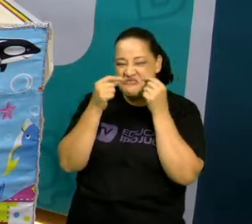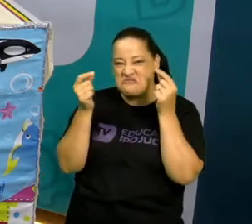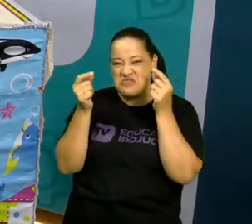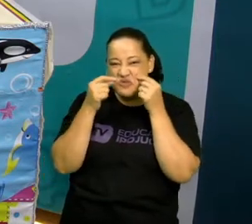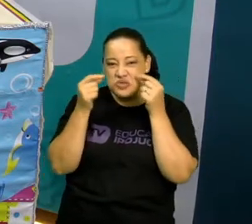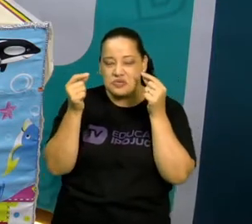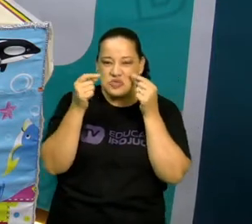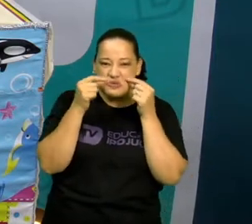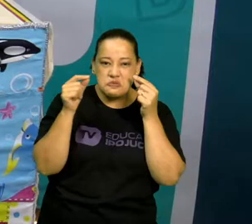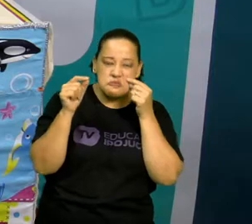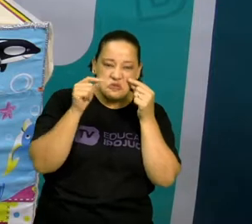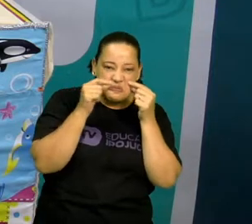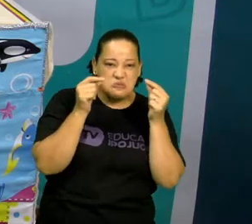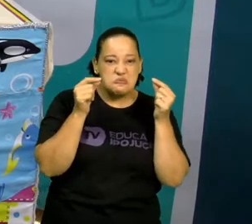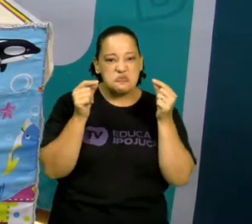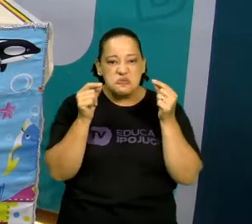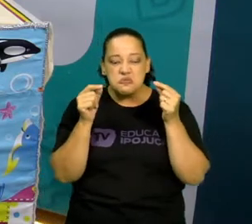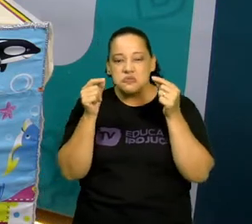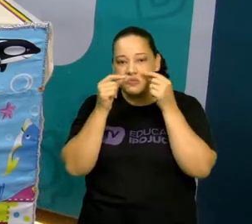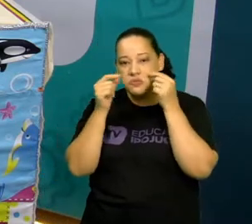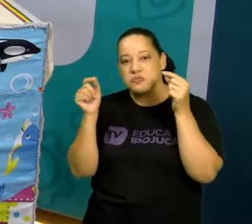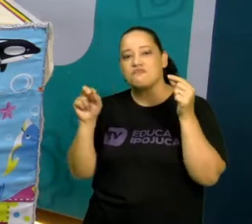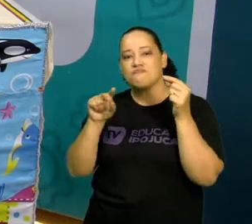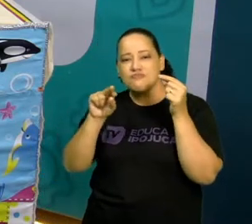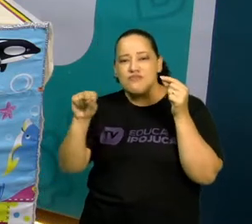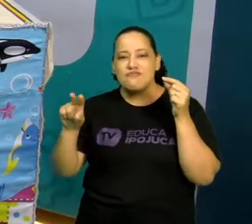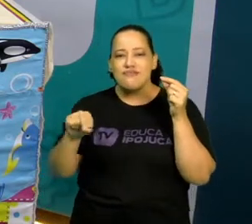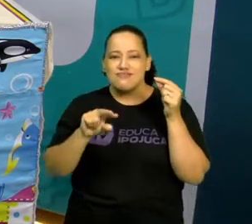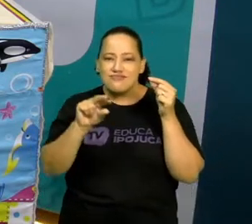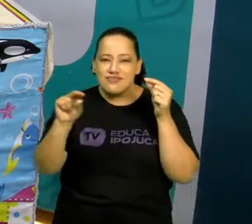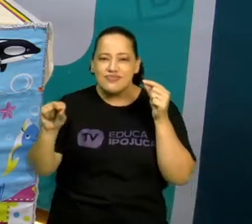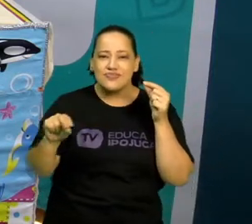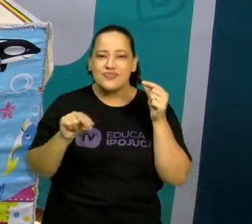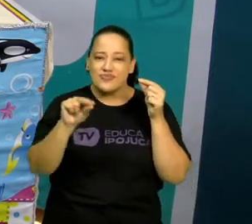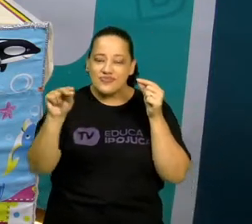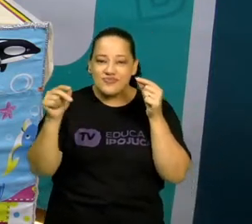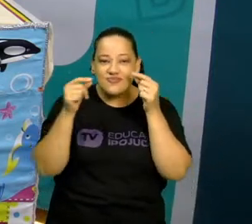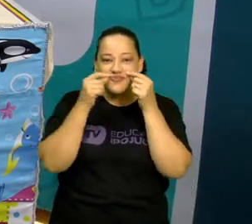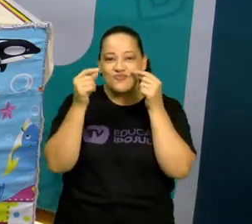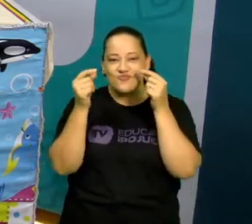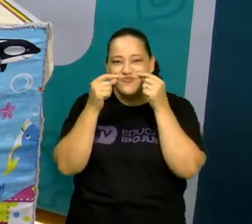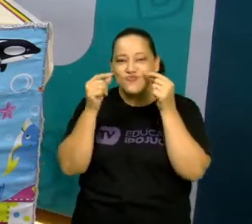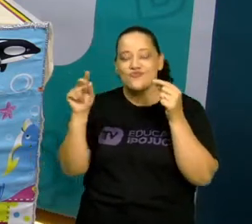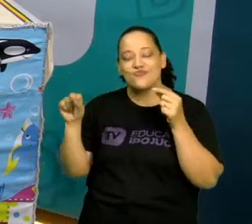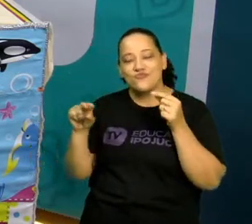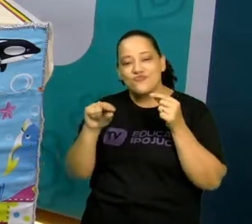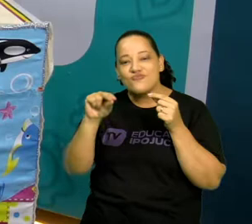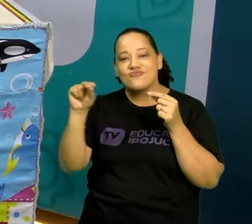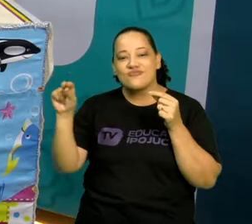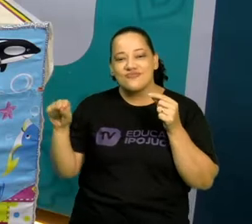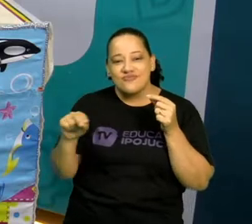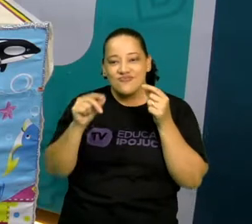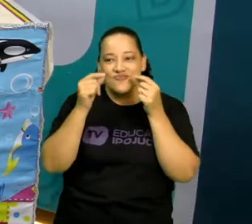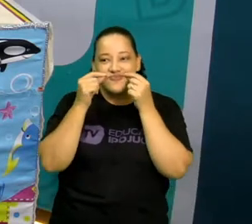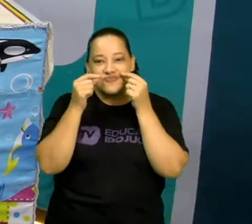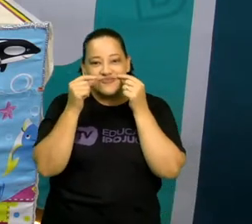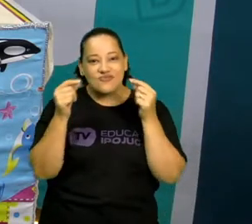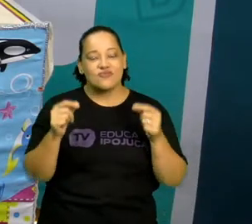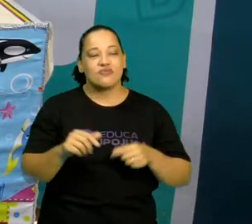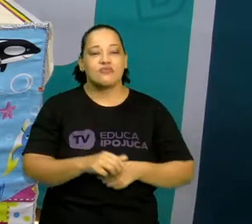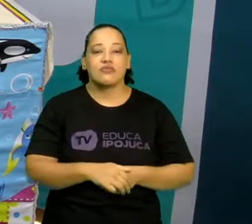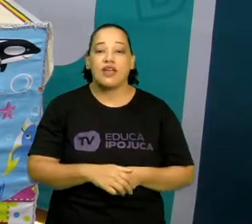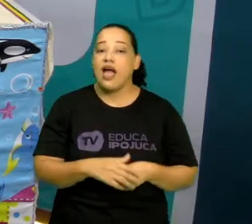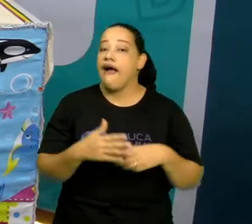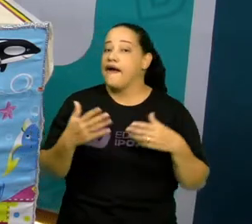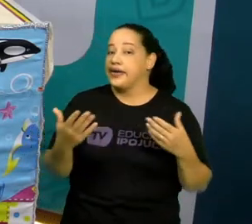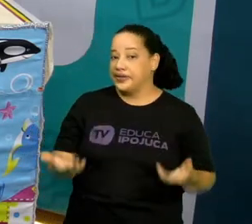Ah, entendi. É assim, bem baixinho, né? É, isso mesmo. Aí,